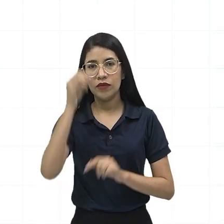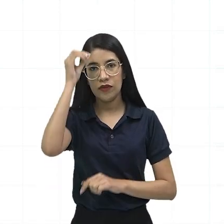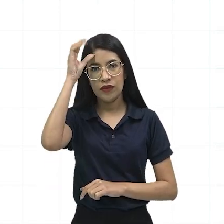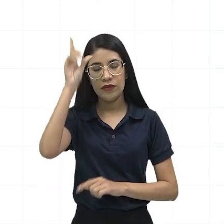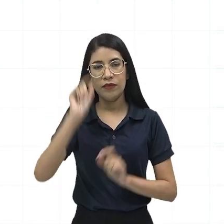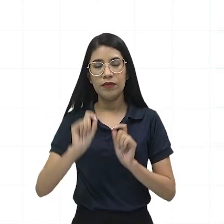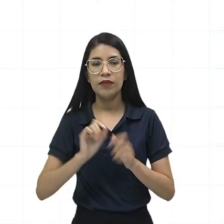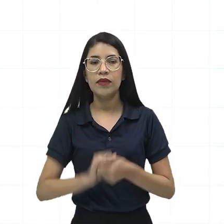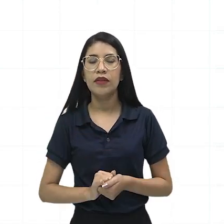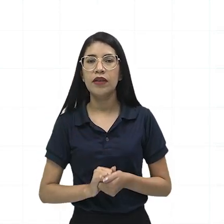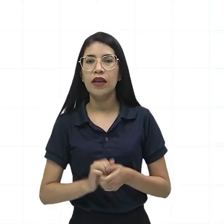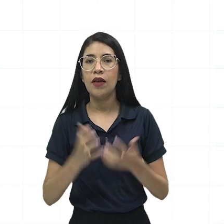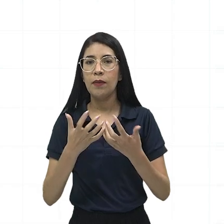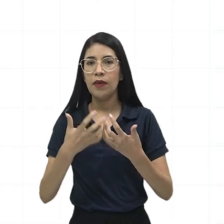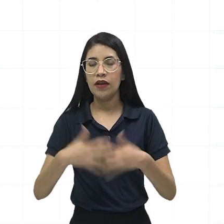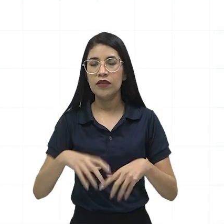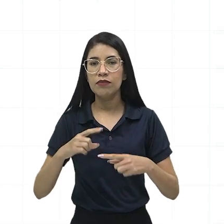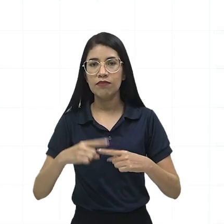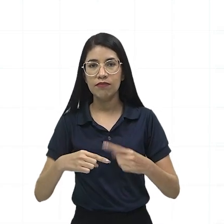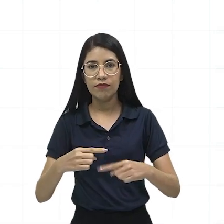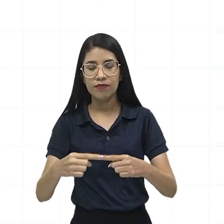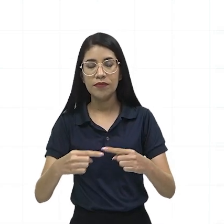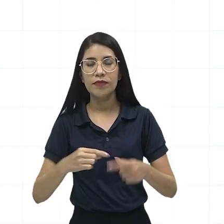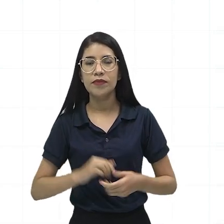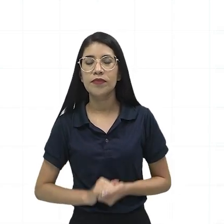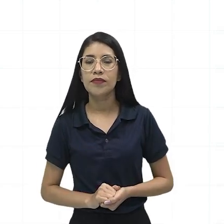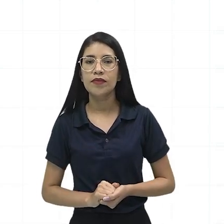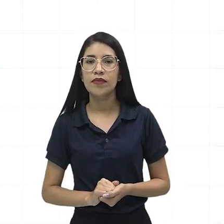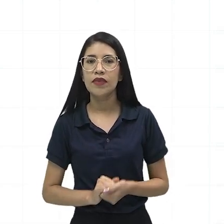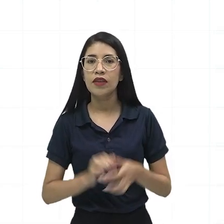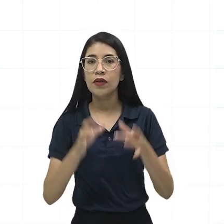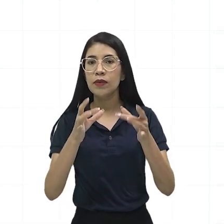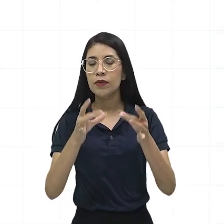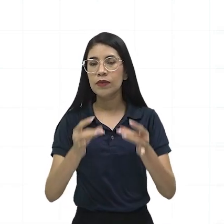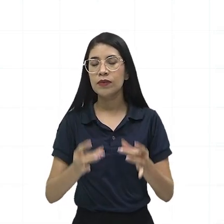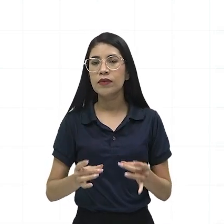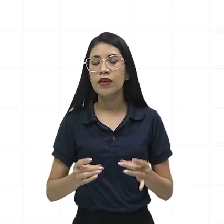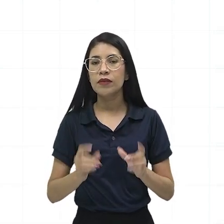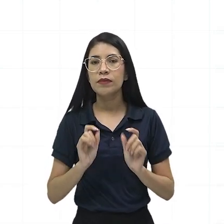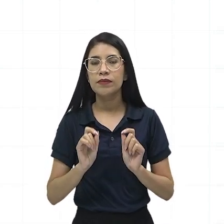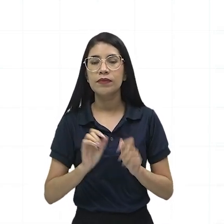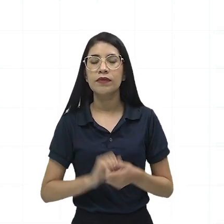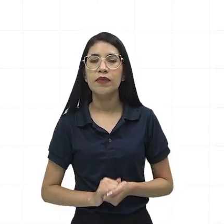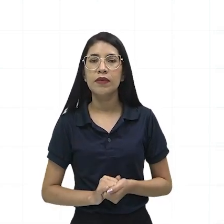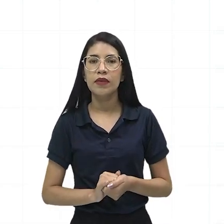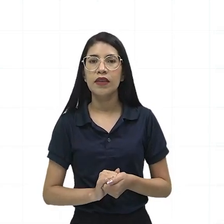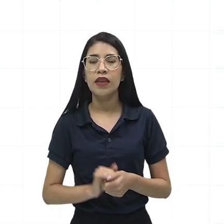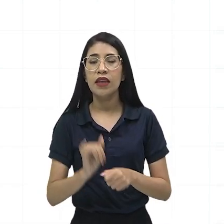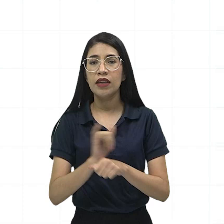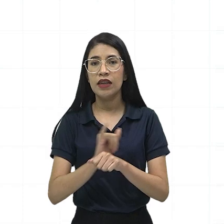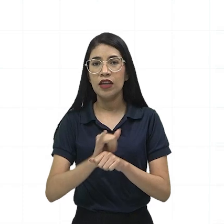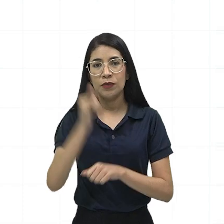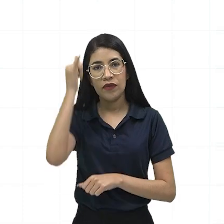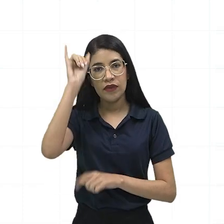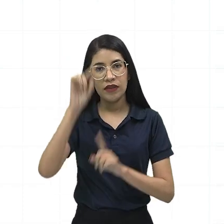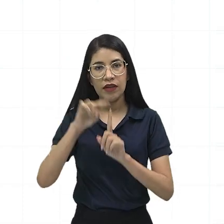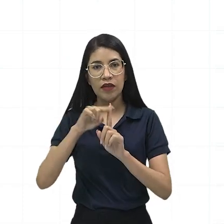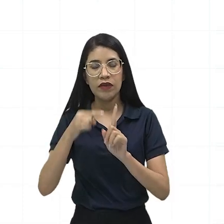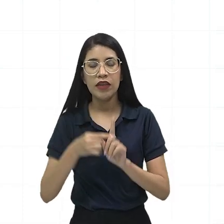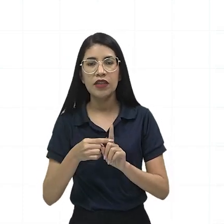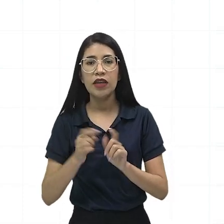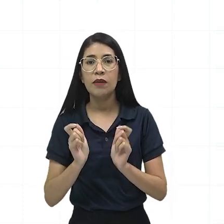de conhecimento mecanismos reprodutivos, cujo detalhamento é métodos contraceptivos